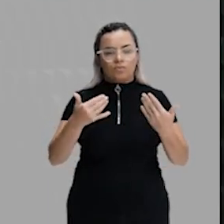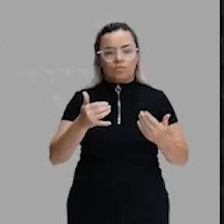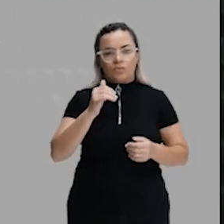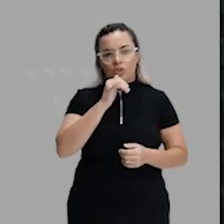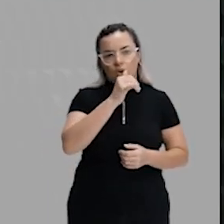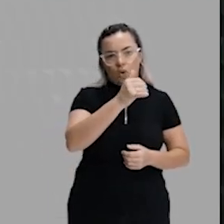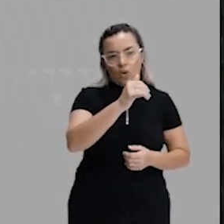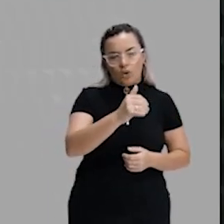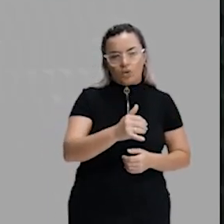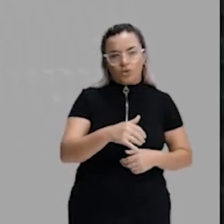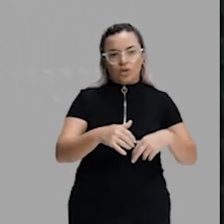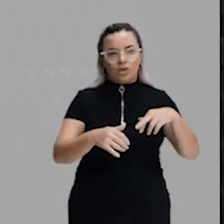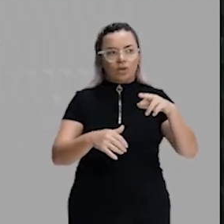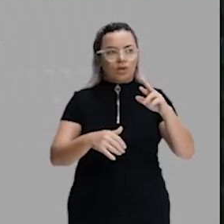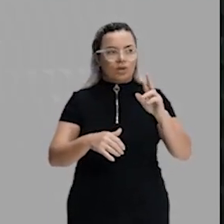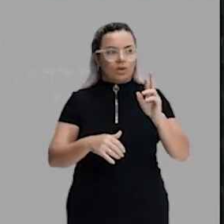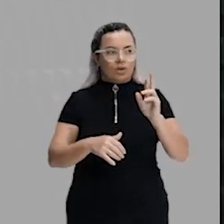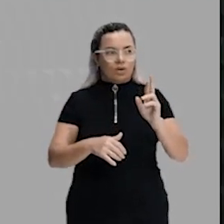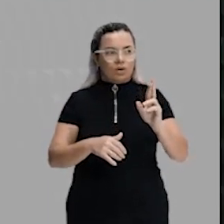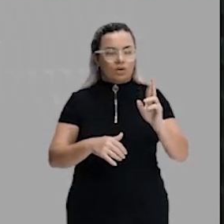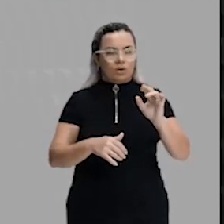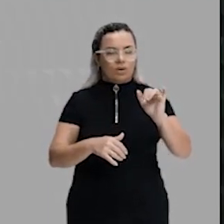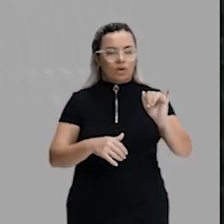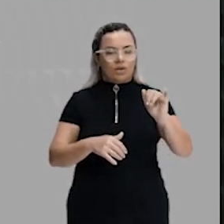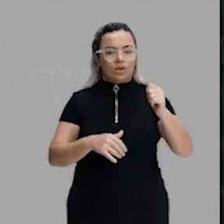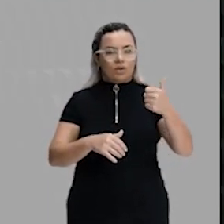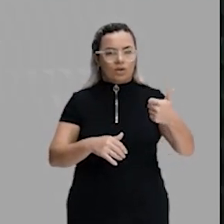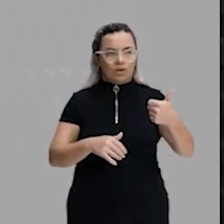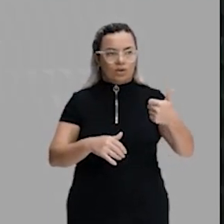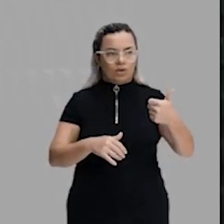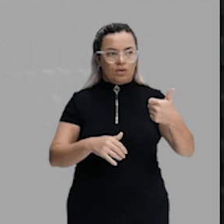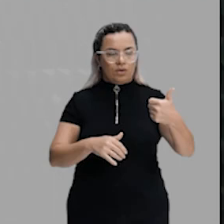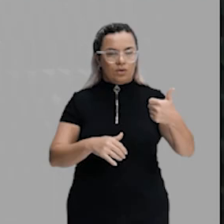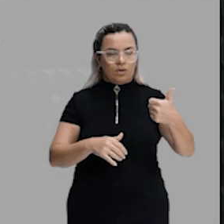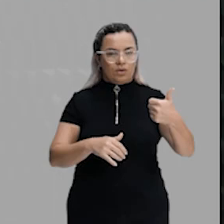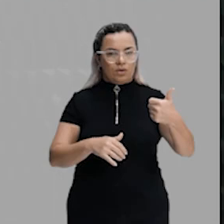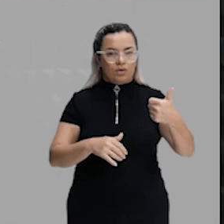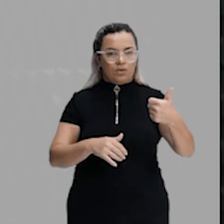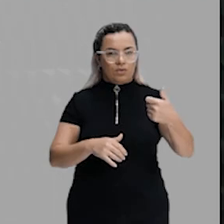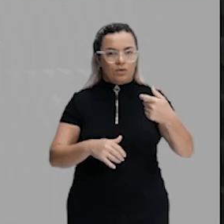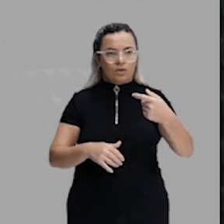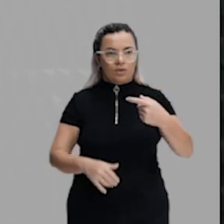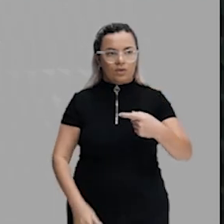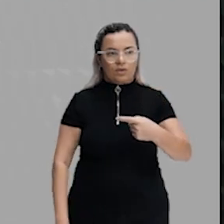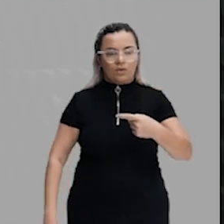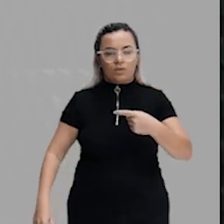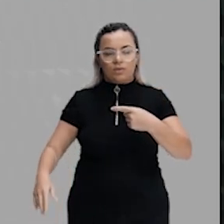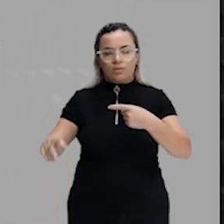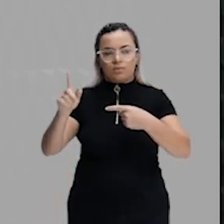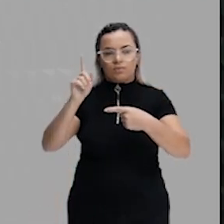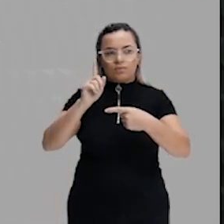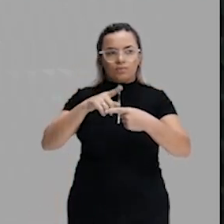corrente 1? Corrente 1 vai ser DDP dividido pelo resistor 1. Ó.